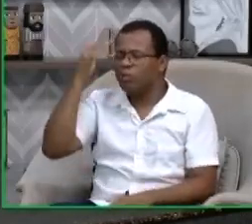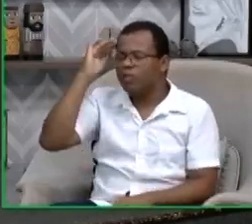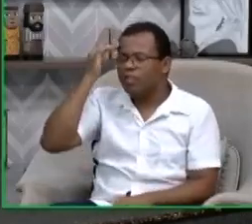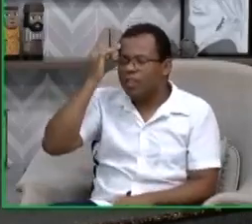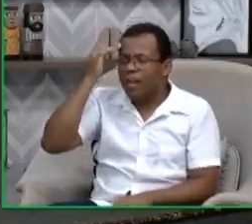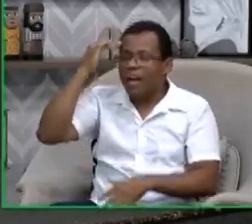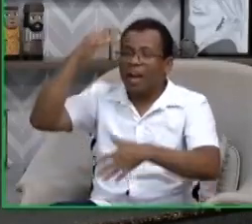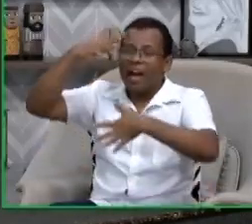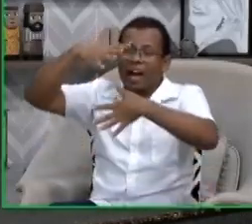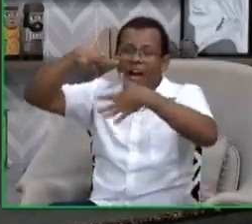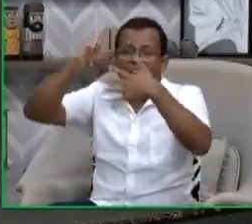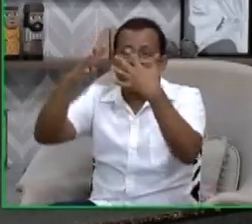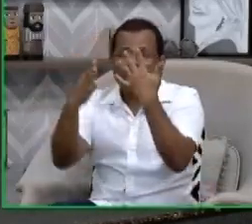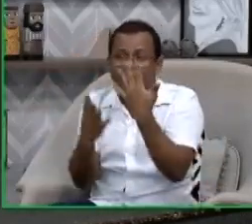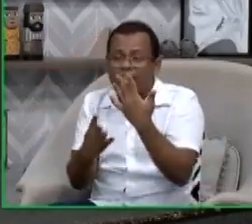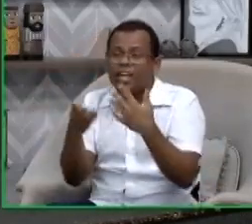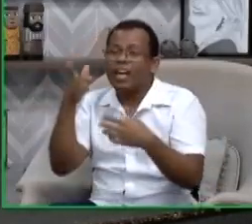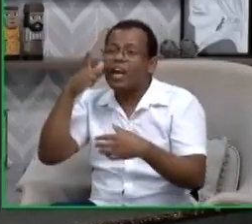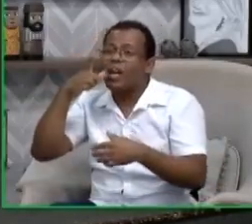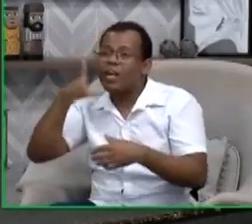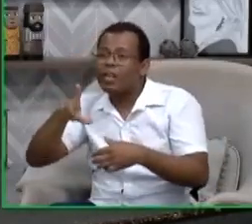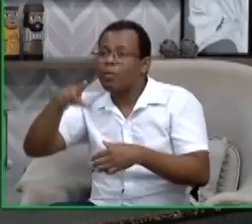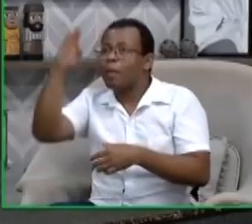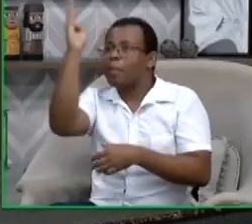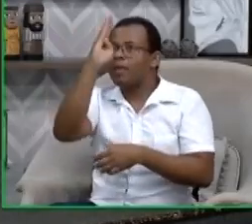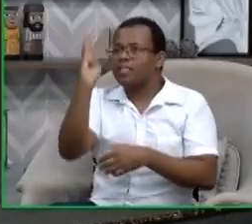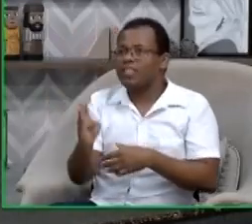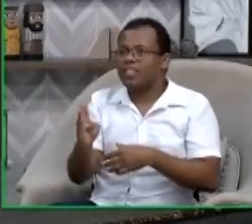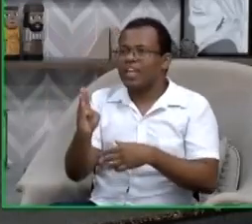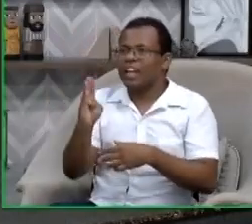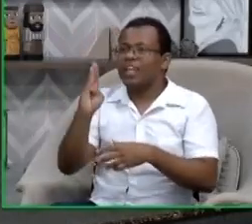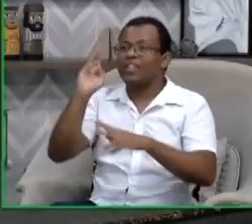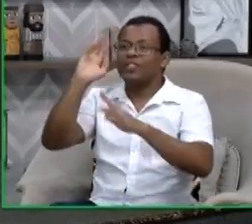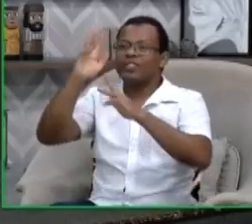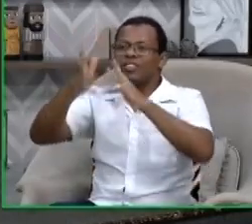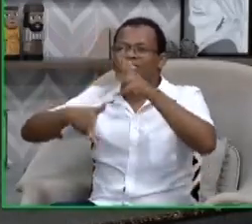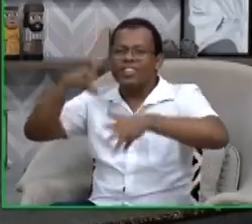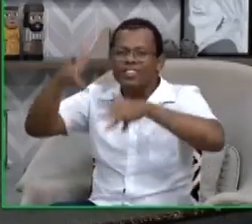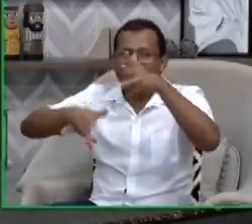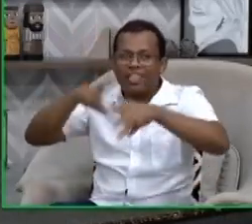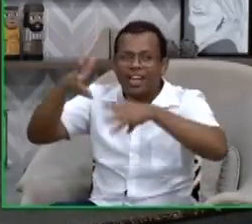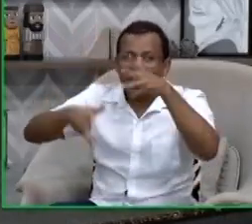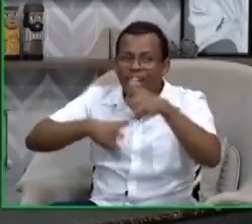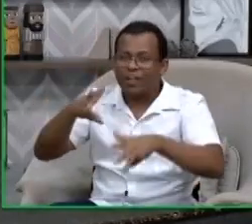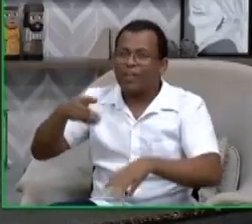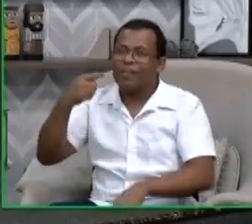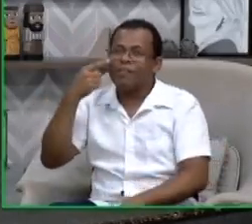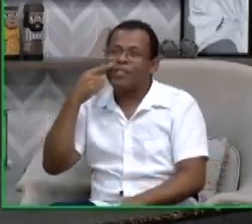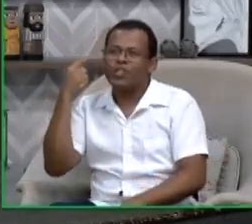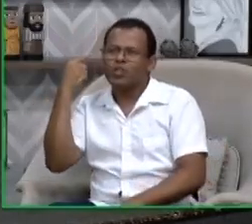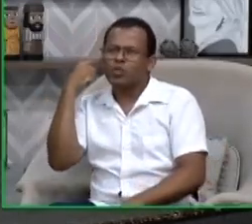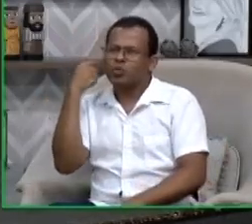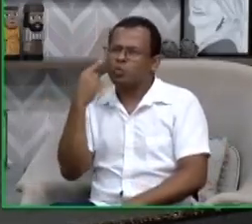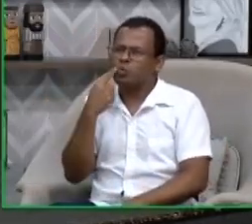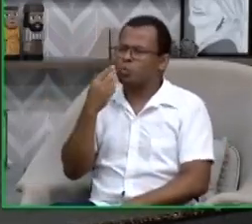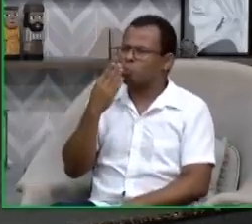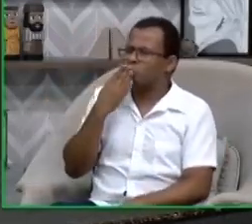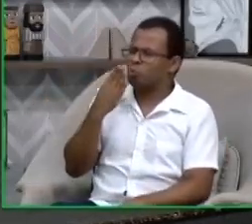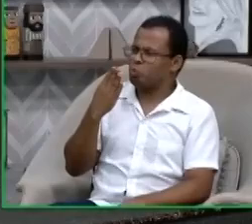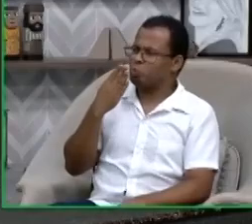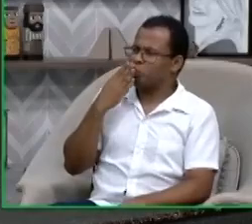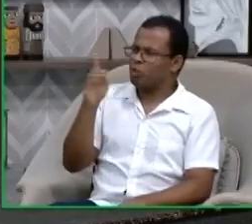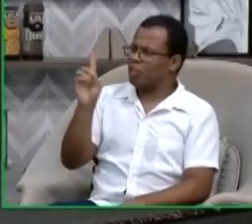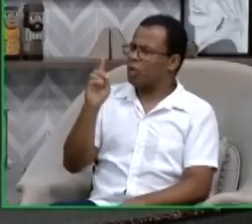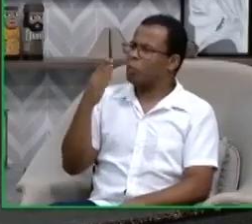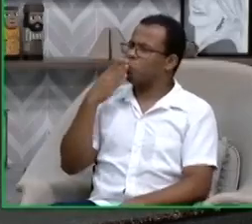que a Libras é a língua brasileira de sinais. E com relação a essa questão do surdo, surdo-mudo, mudo, mudo é